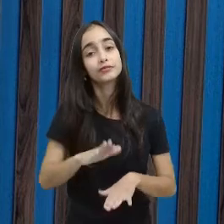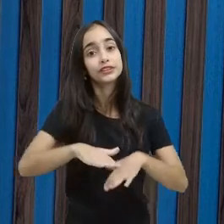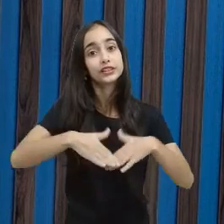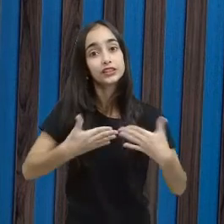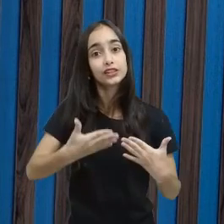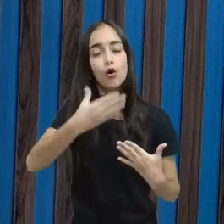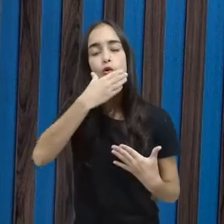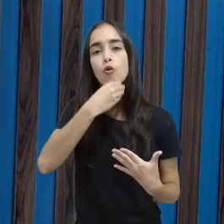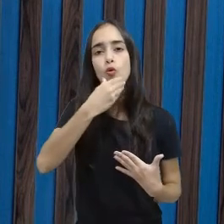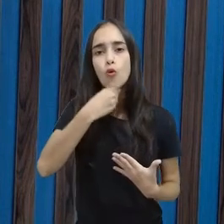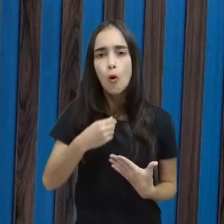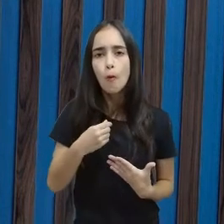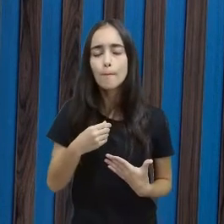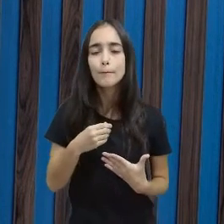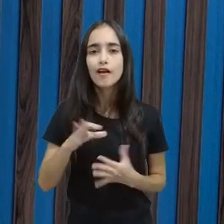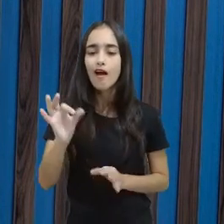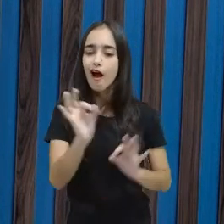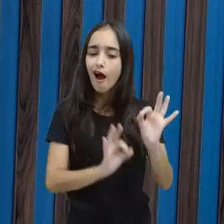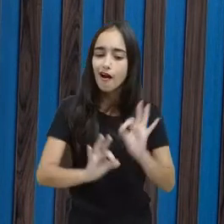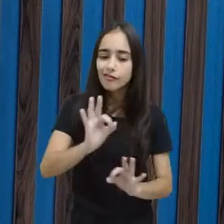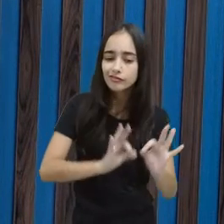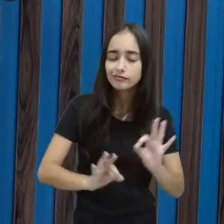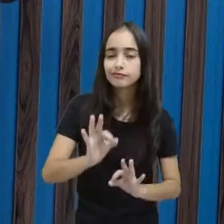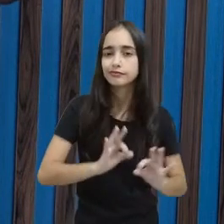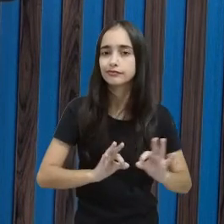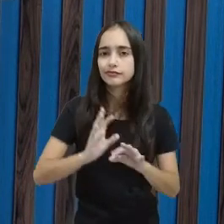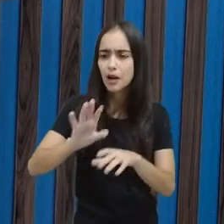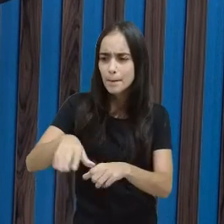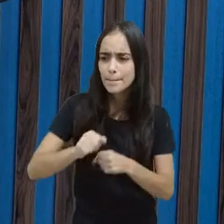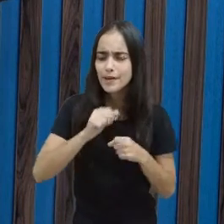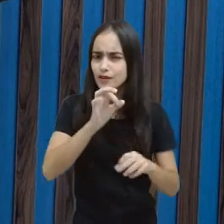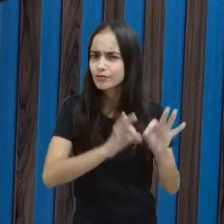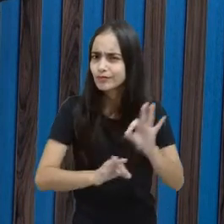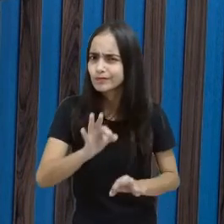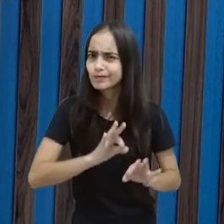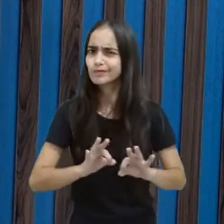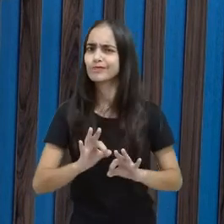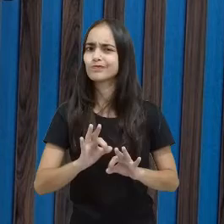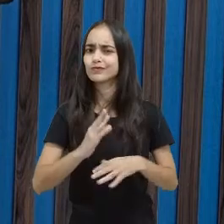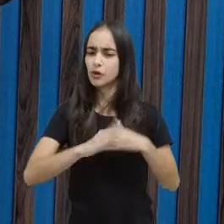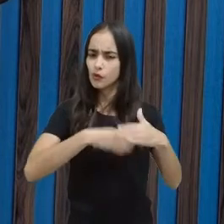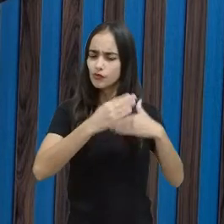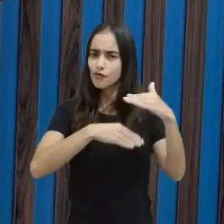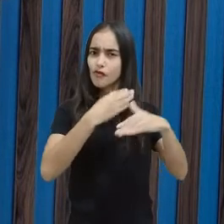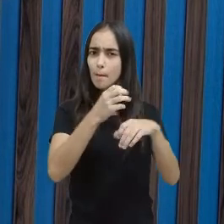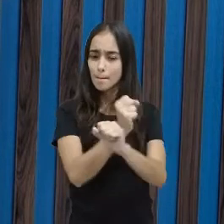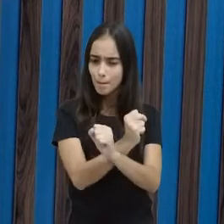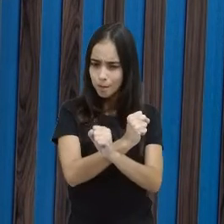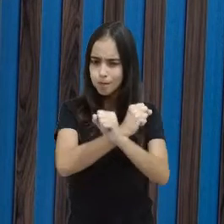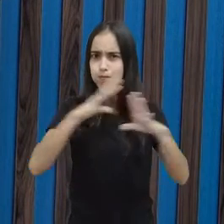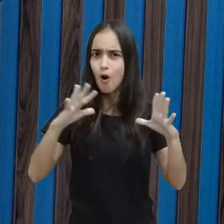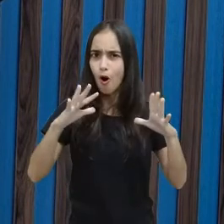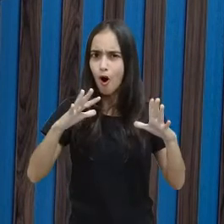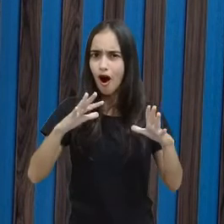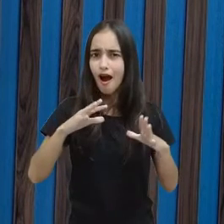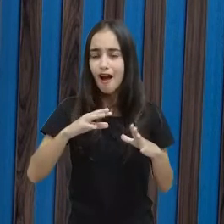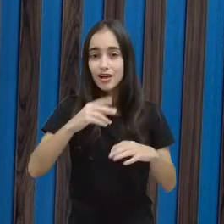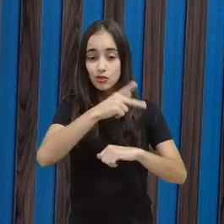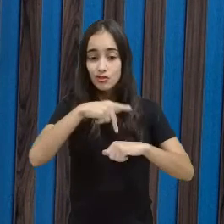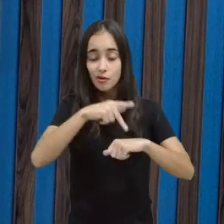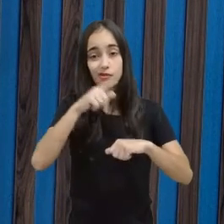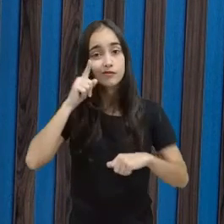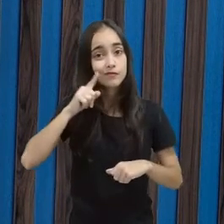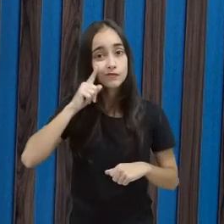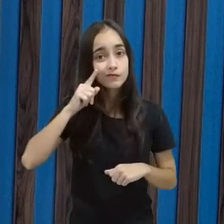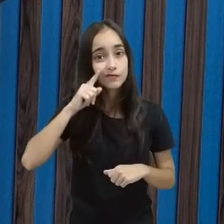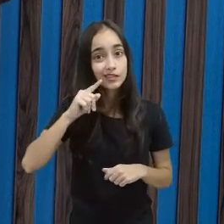ele pega os planos, né, ali de construção da bomba atômica, né, americana, e vaza ali para